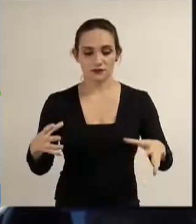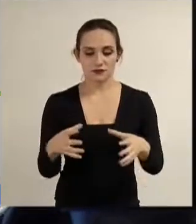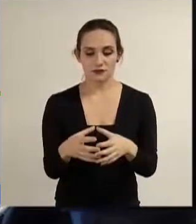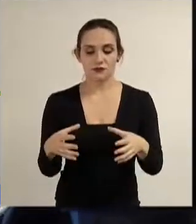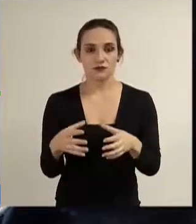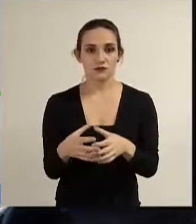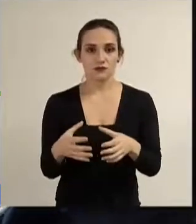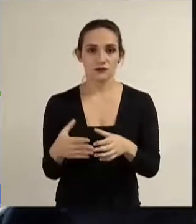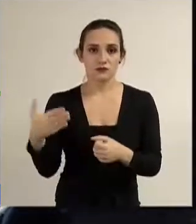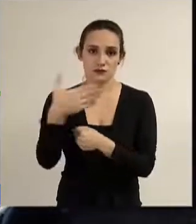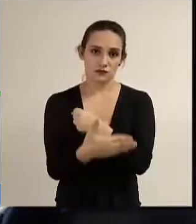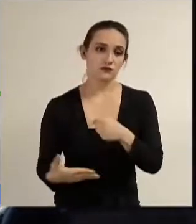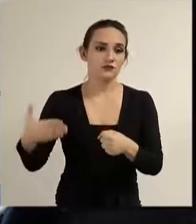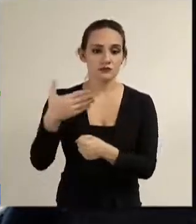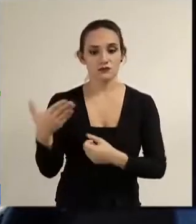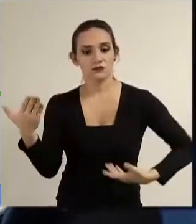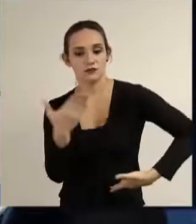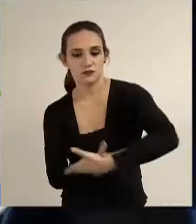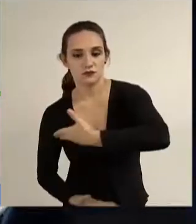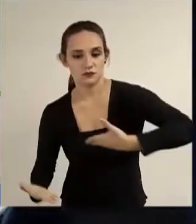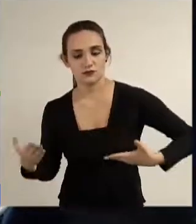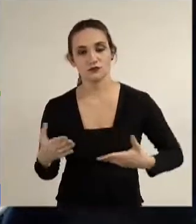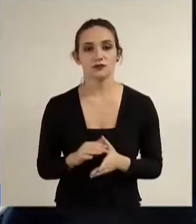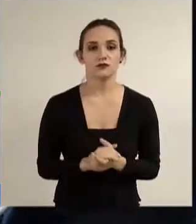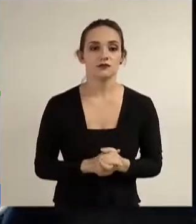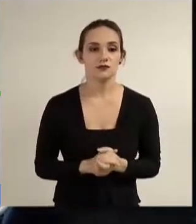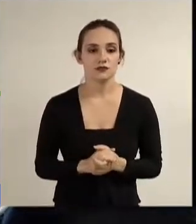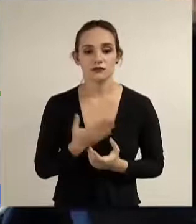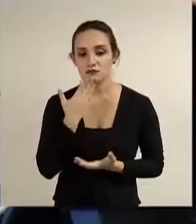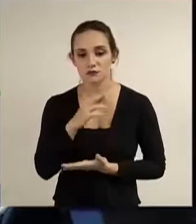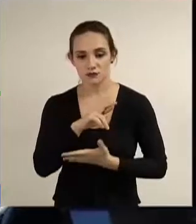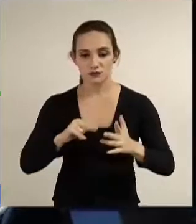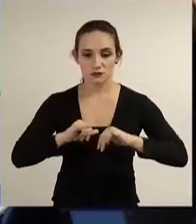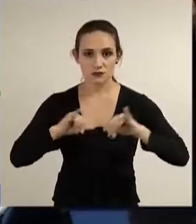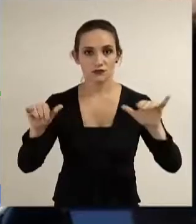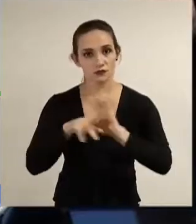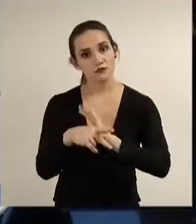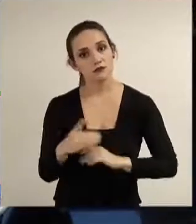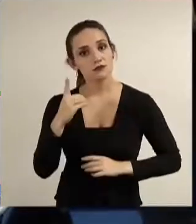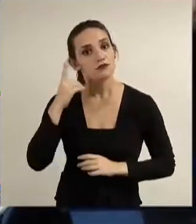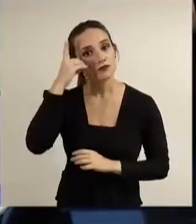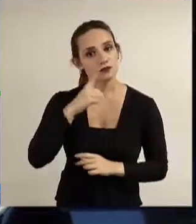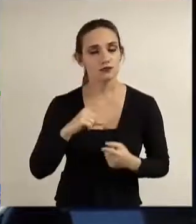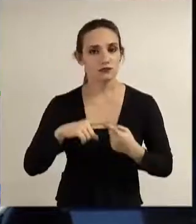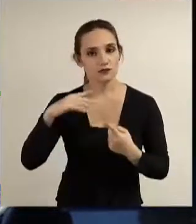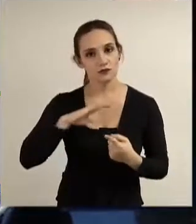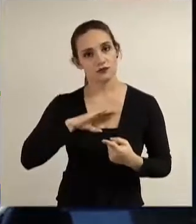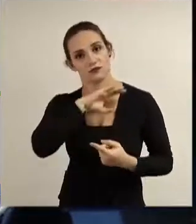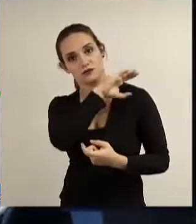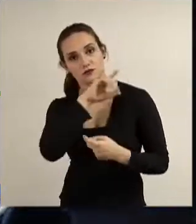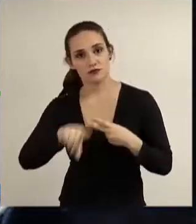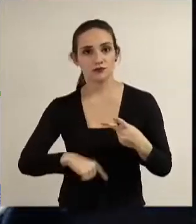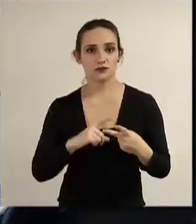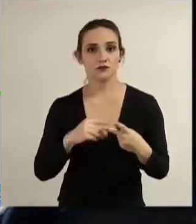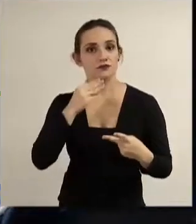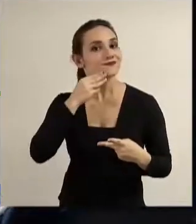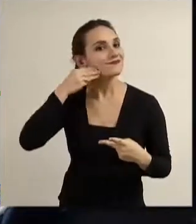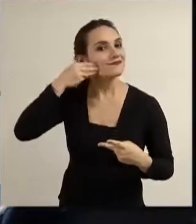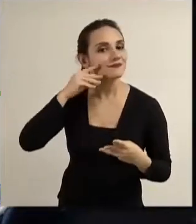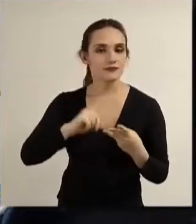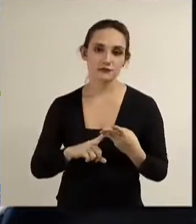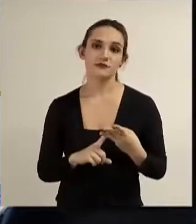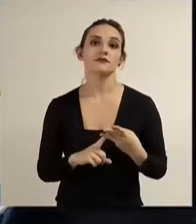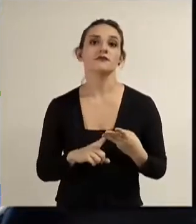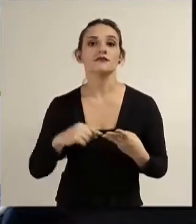de Defesa do Cooperativismo. Requerimentos de informações de autoria dos deputados Capitão Contar, Marçal Filho,